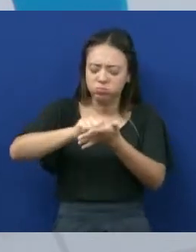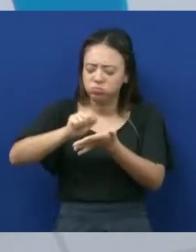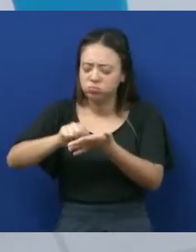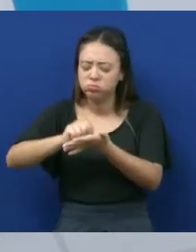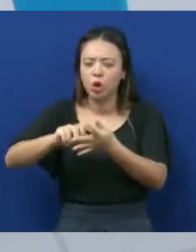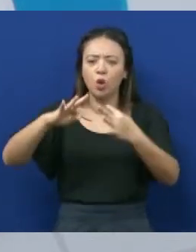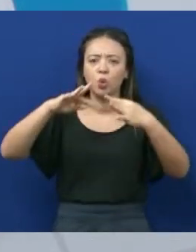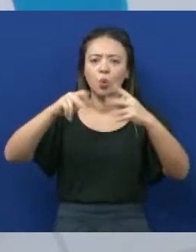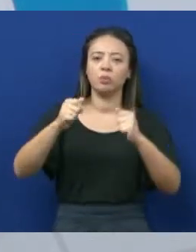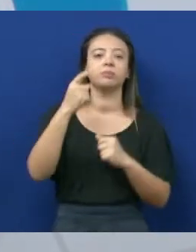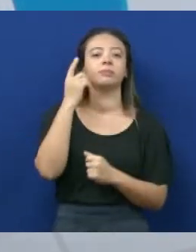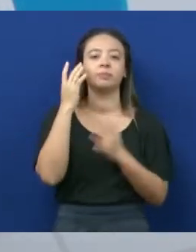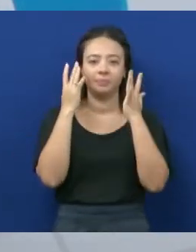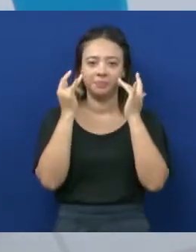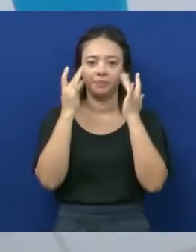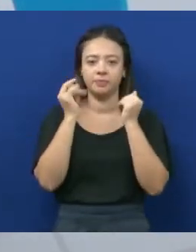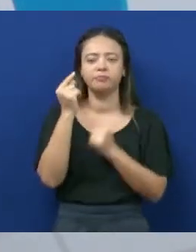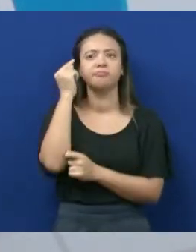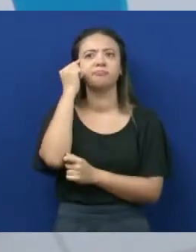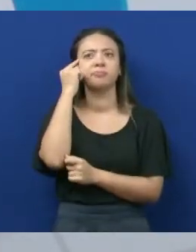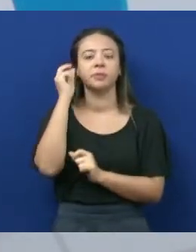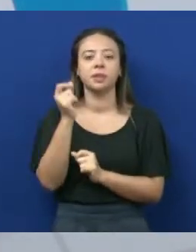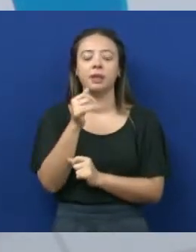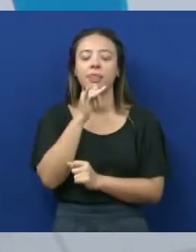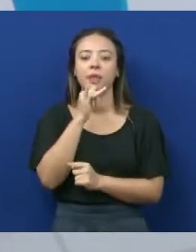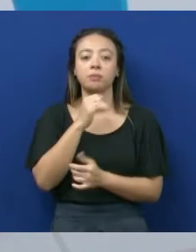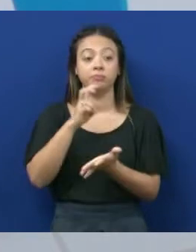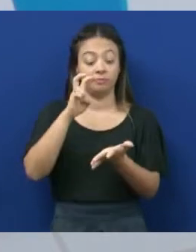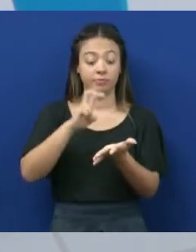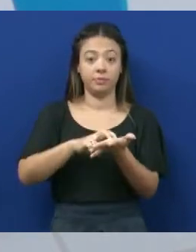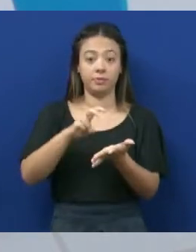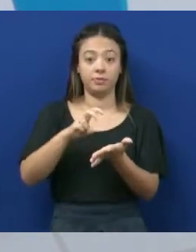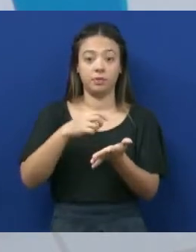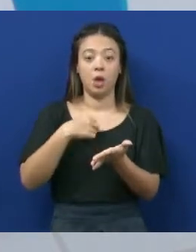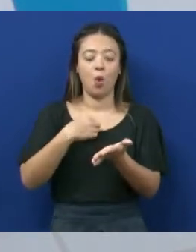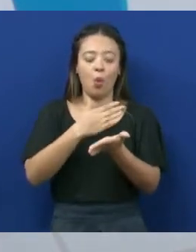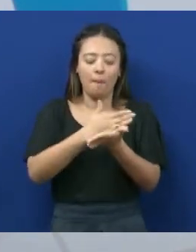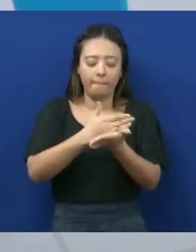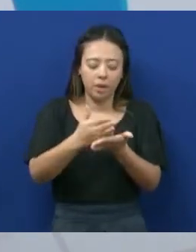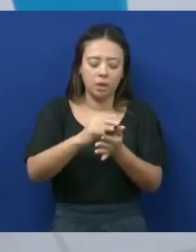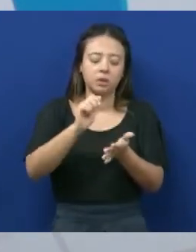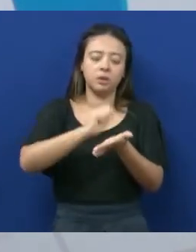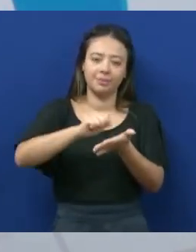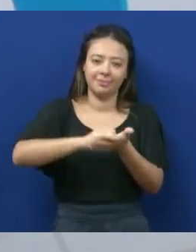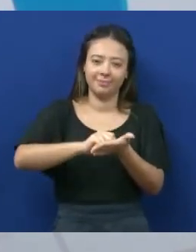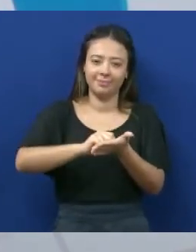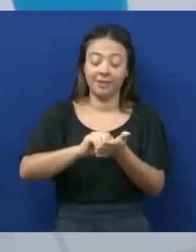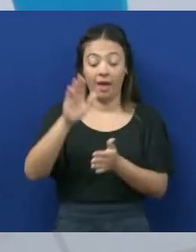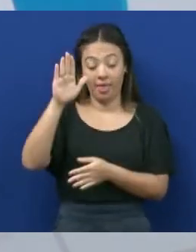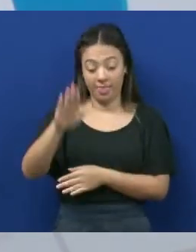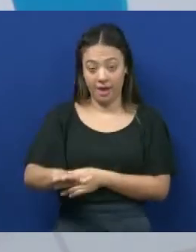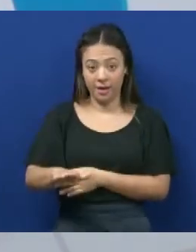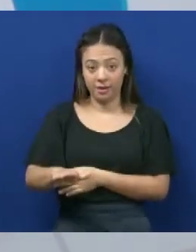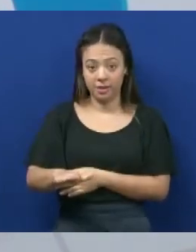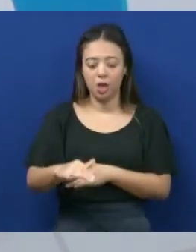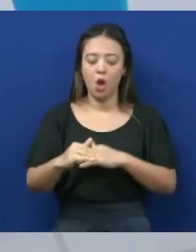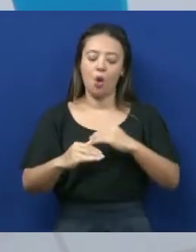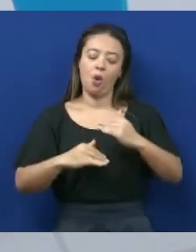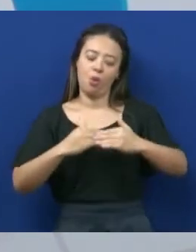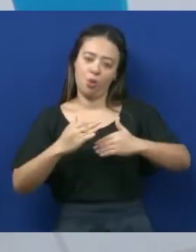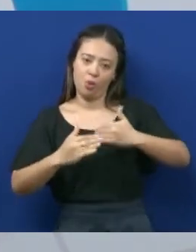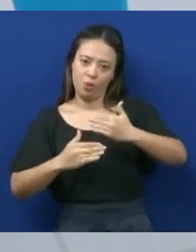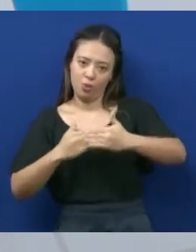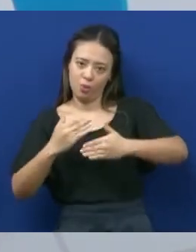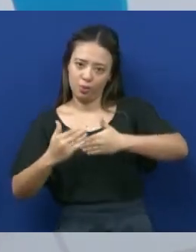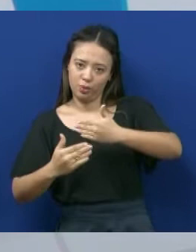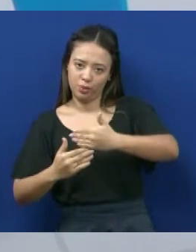pensar da seguinte forma. O período da manhã é a minha introdução. O período da tarde é o meu